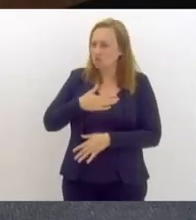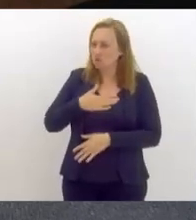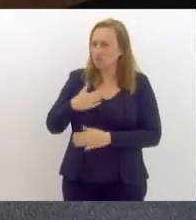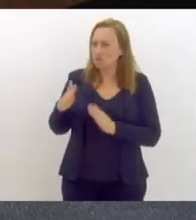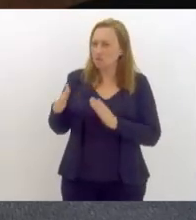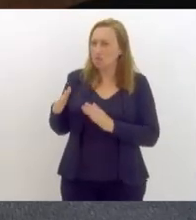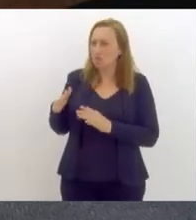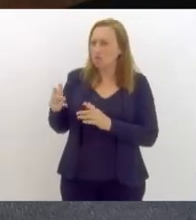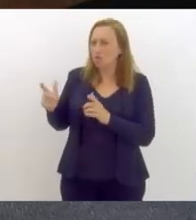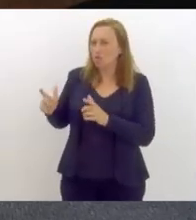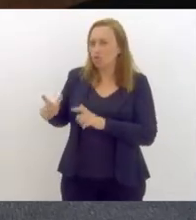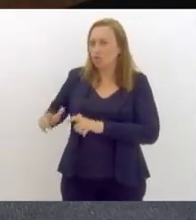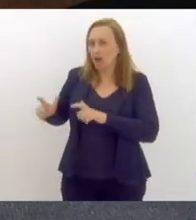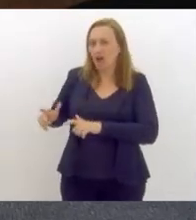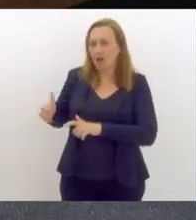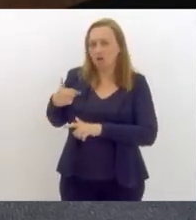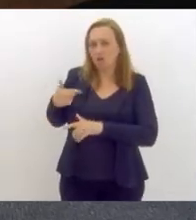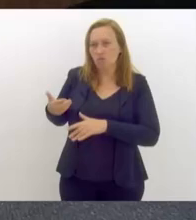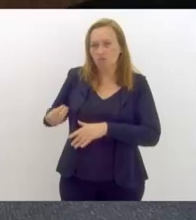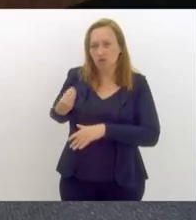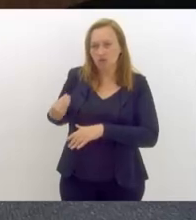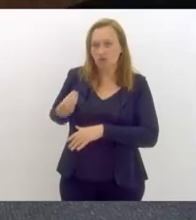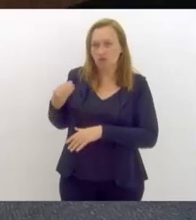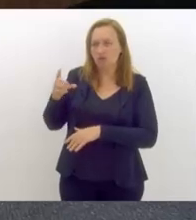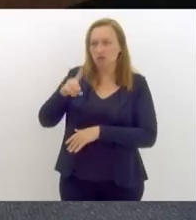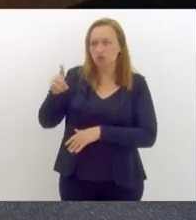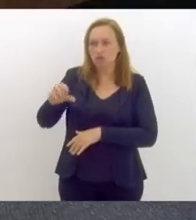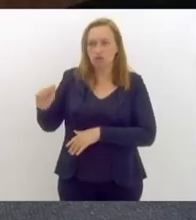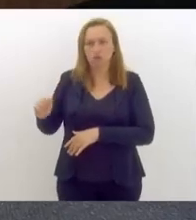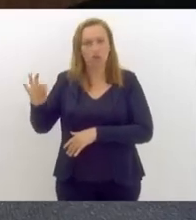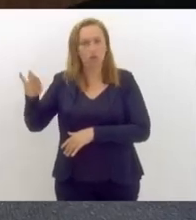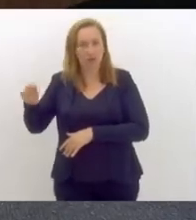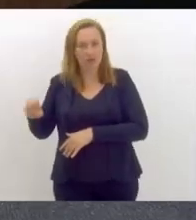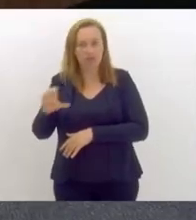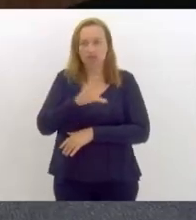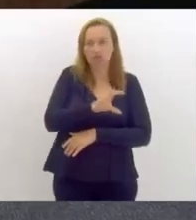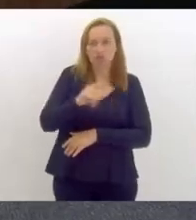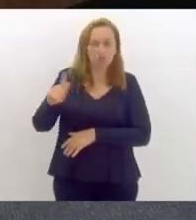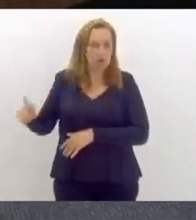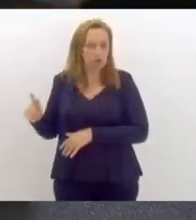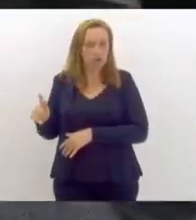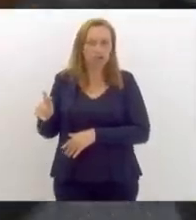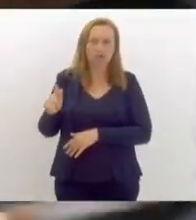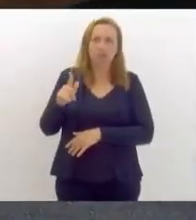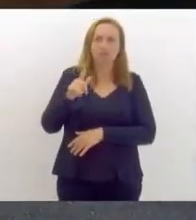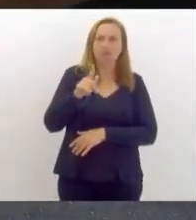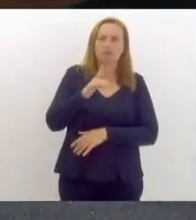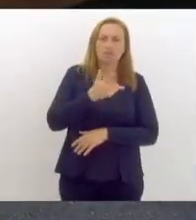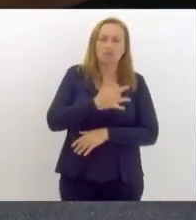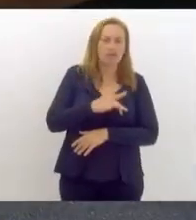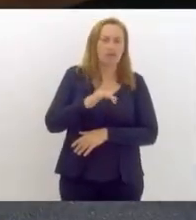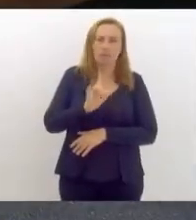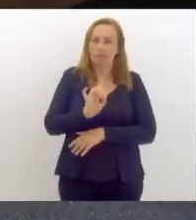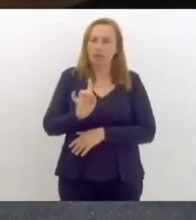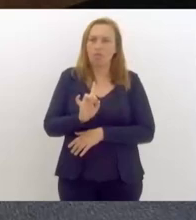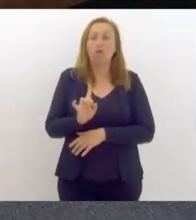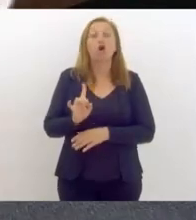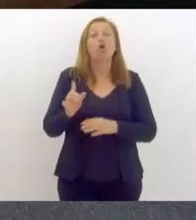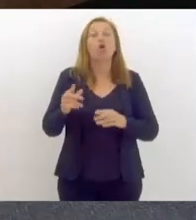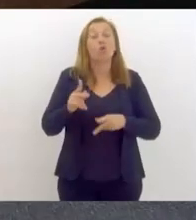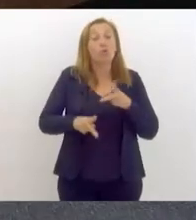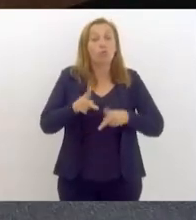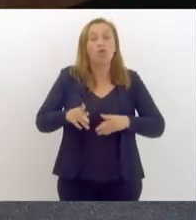que na zona leste pobre que é Campo Grande em Guaíba Paciência Santa Cruz Guaratiba a população